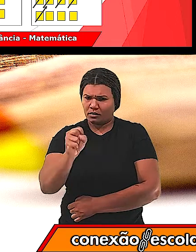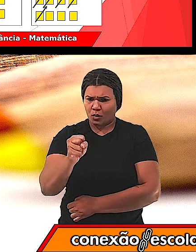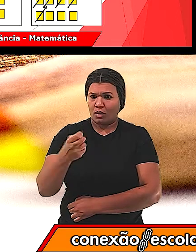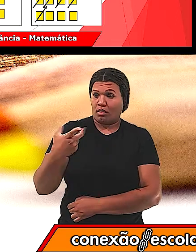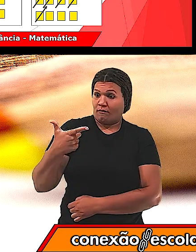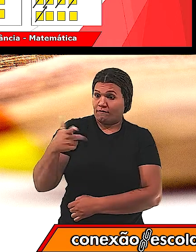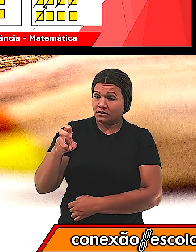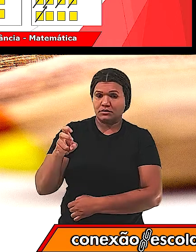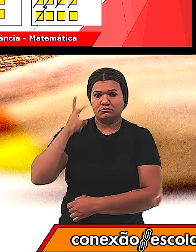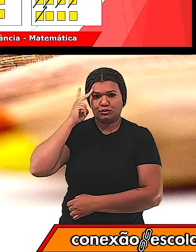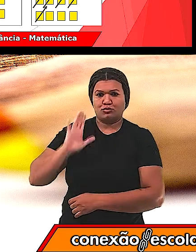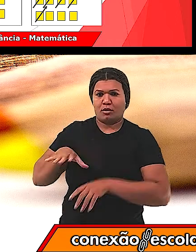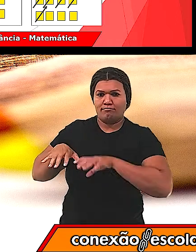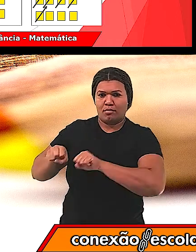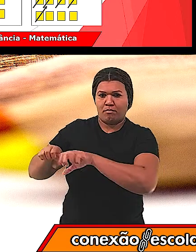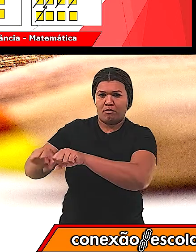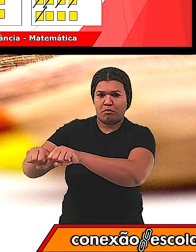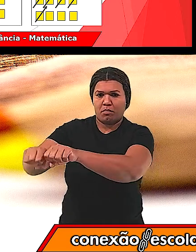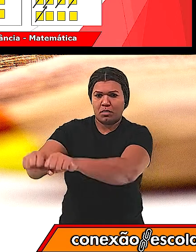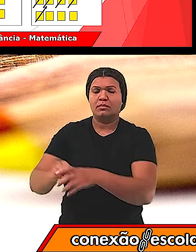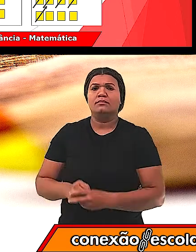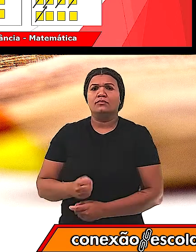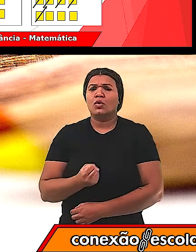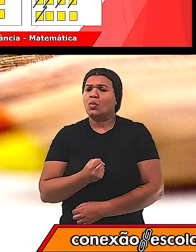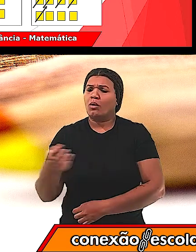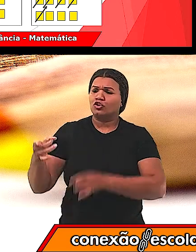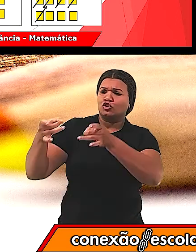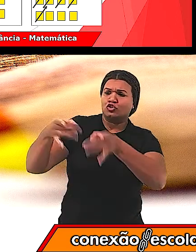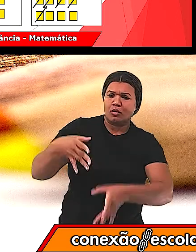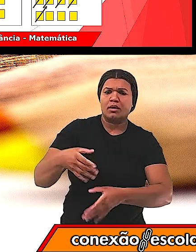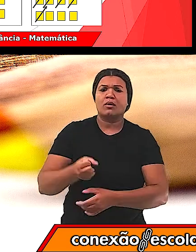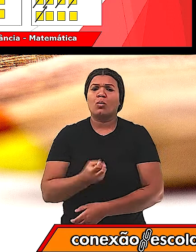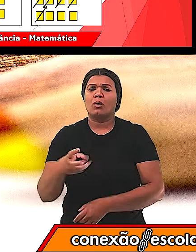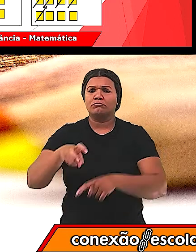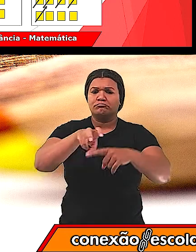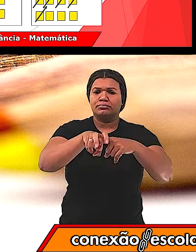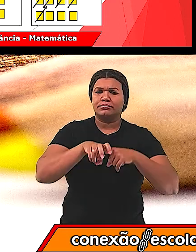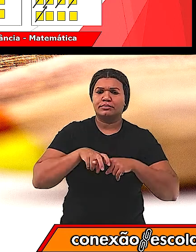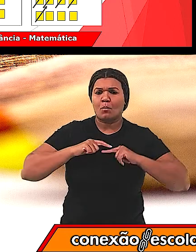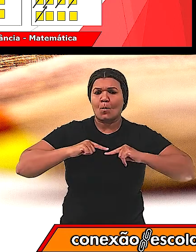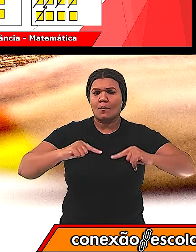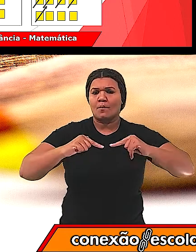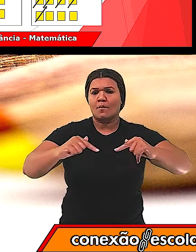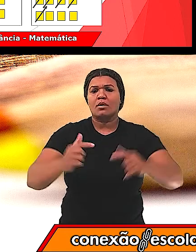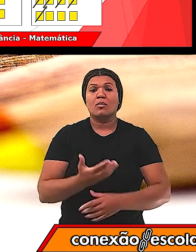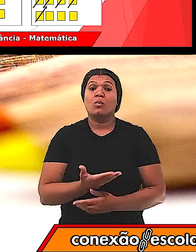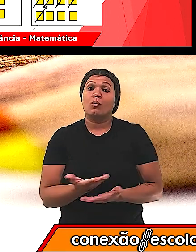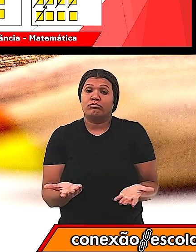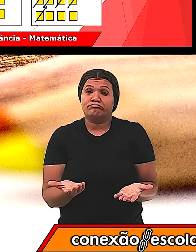foram ocupadas. Quantas poltronas ainda estão vazias? Nós tínhamos